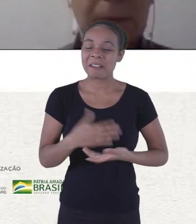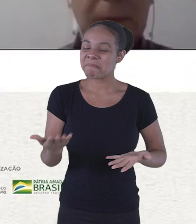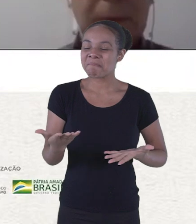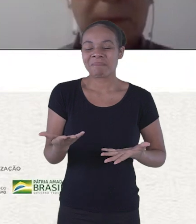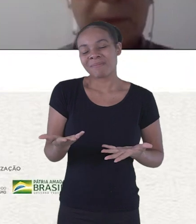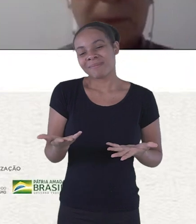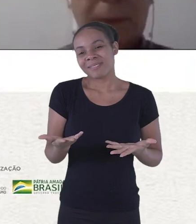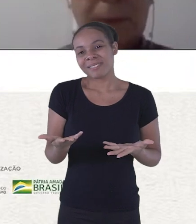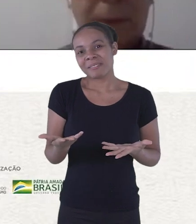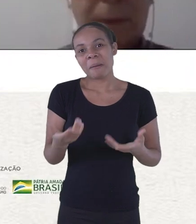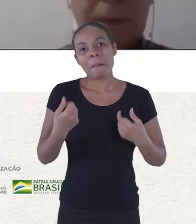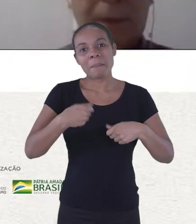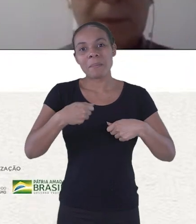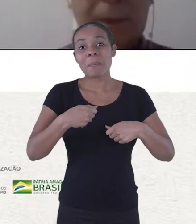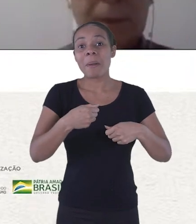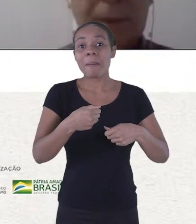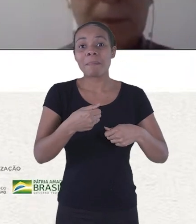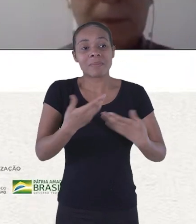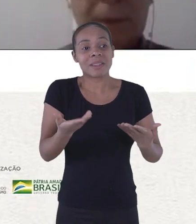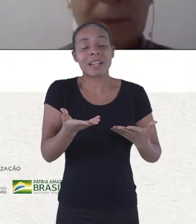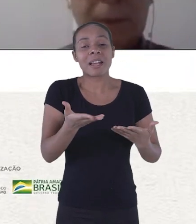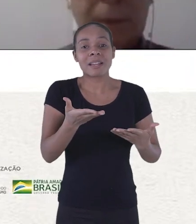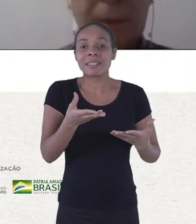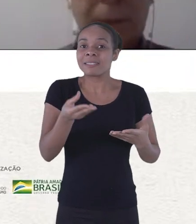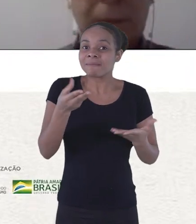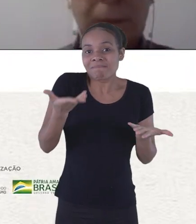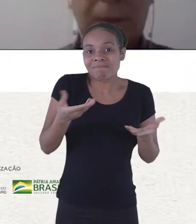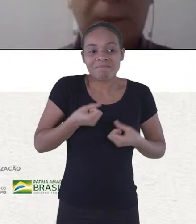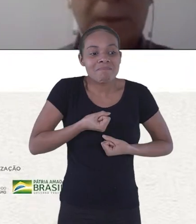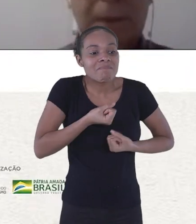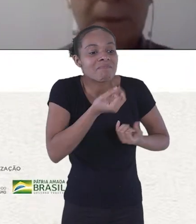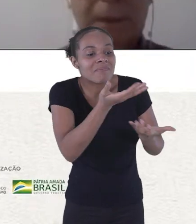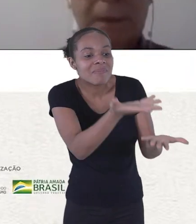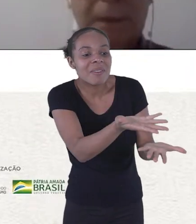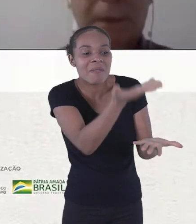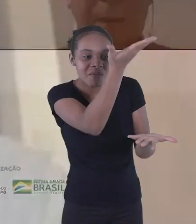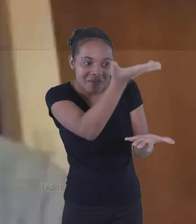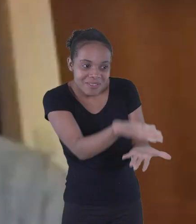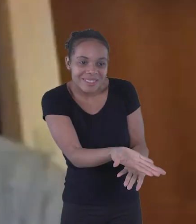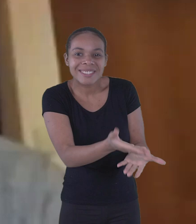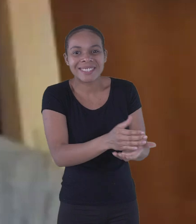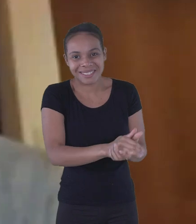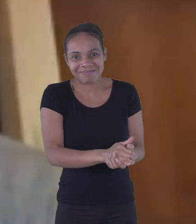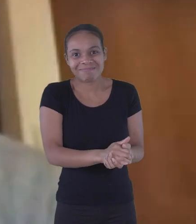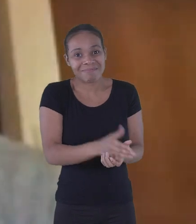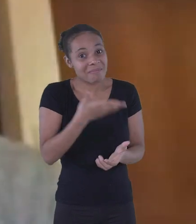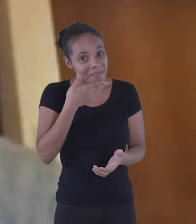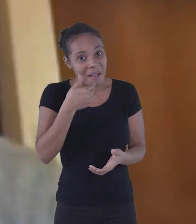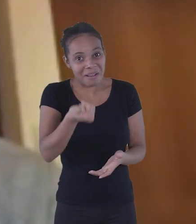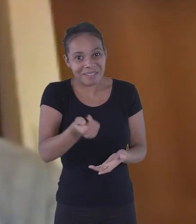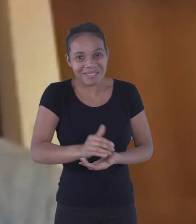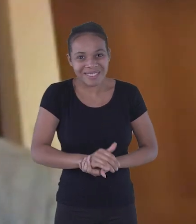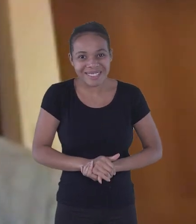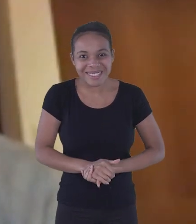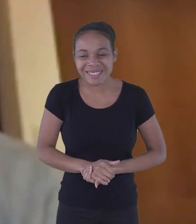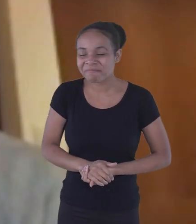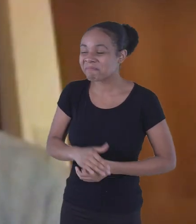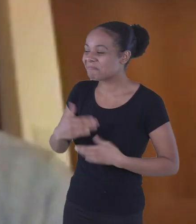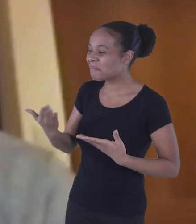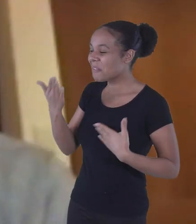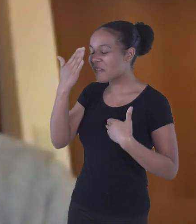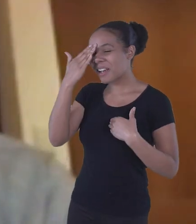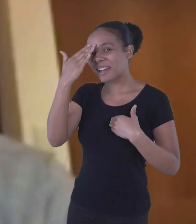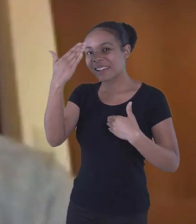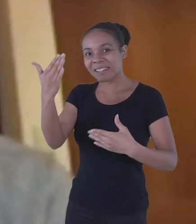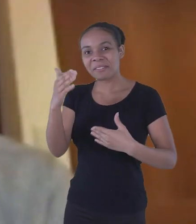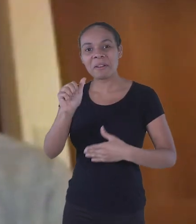que um escritor pode receber, não é não, Luiz? Bom, eu agradeço, Afonso, e